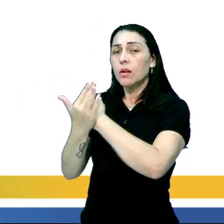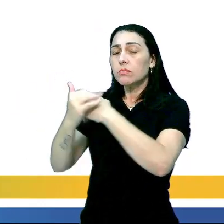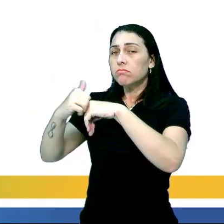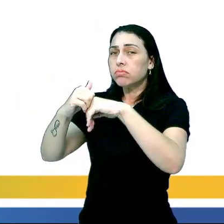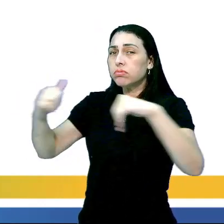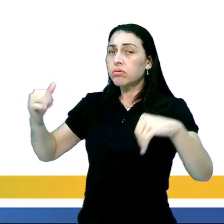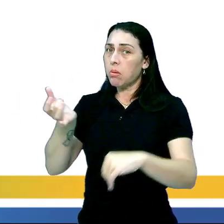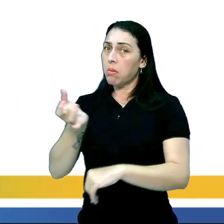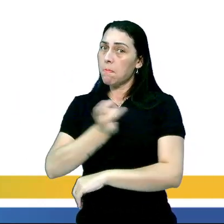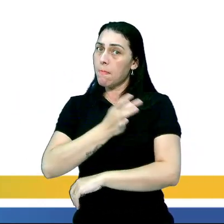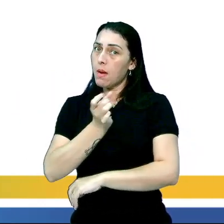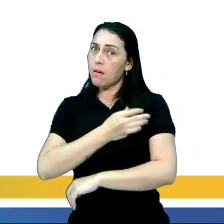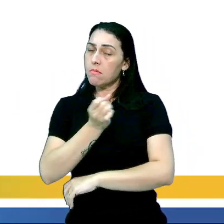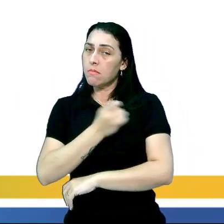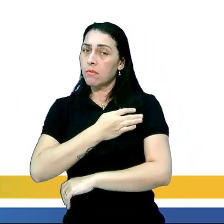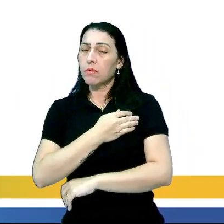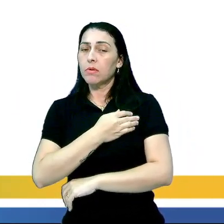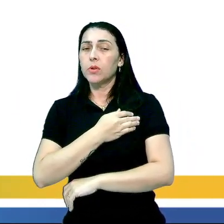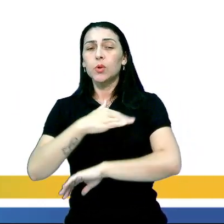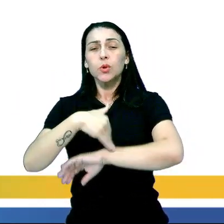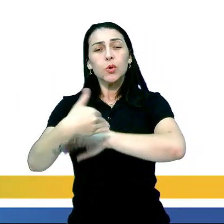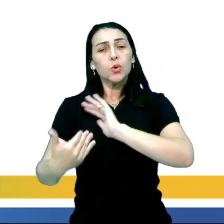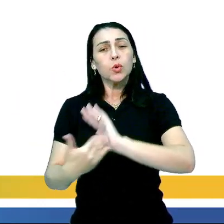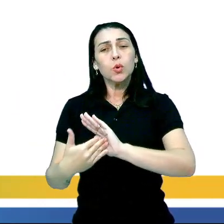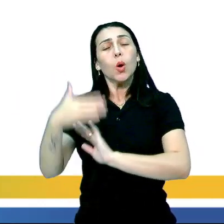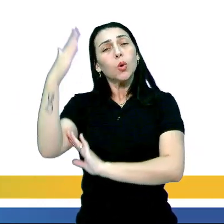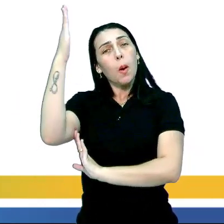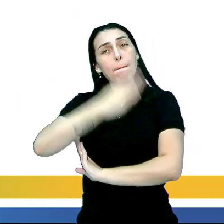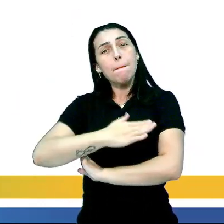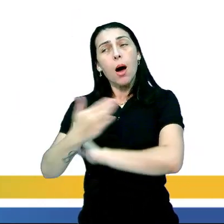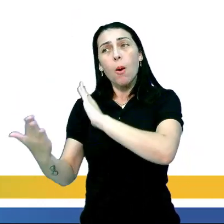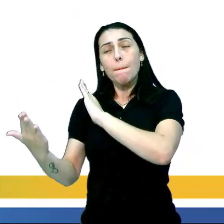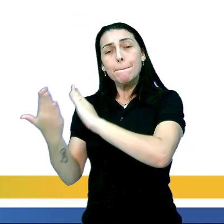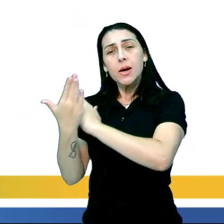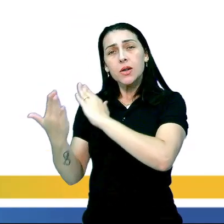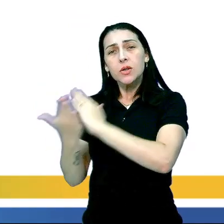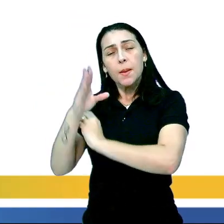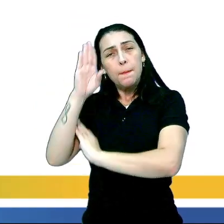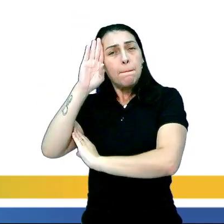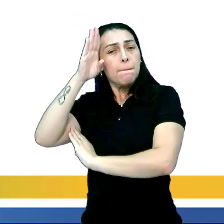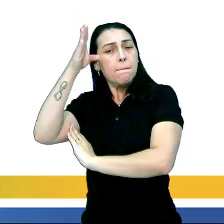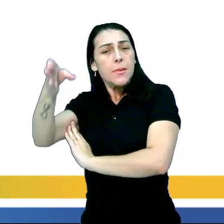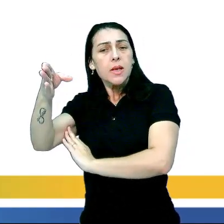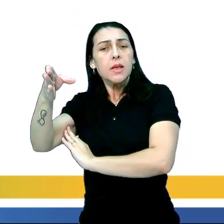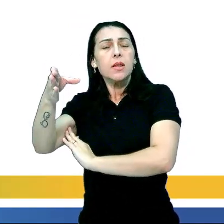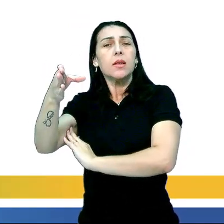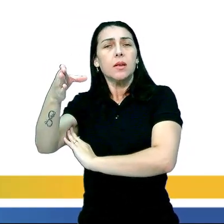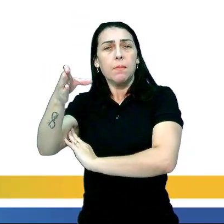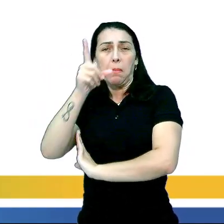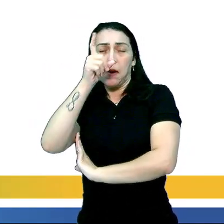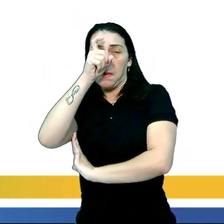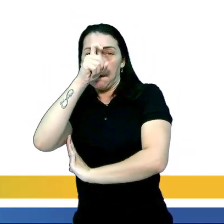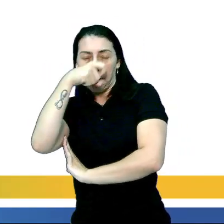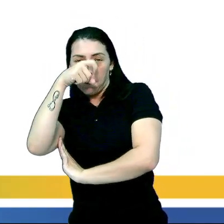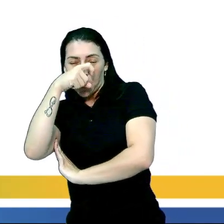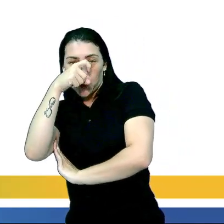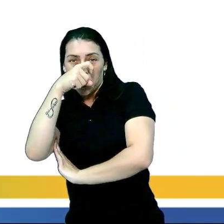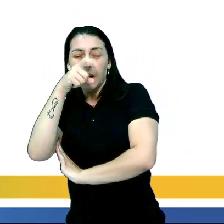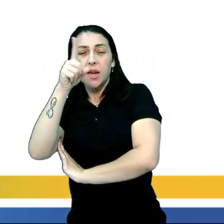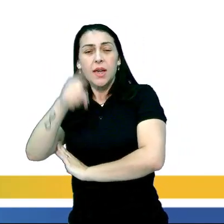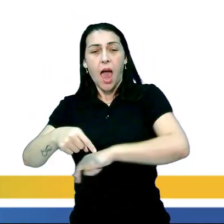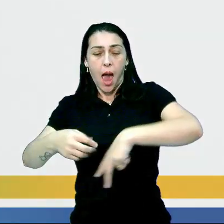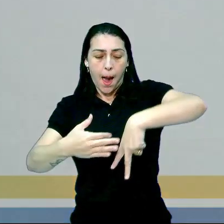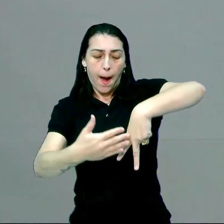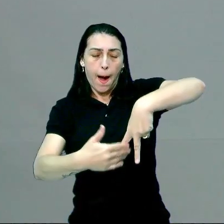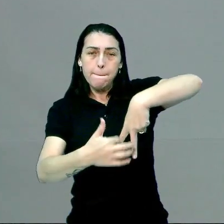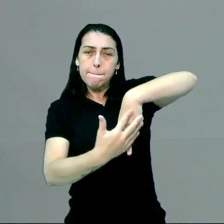afastar a assombração. De todo mal nos acuda, principal desse fantasma, que é a